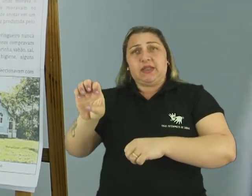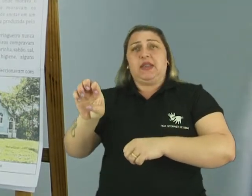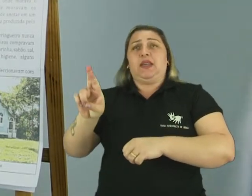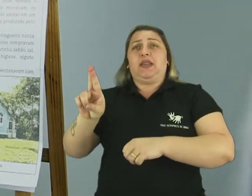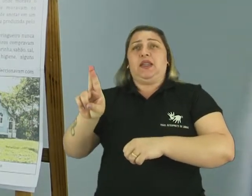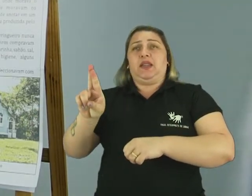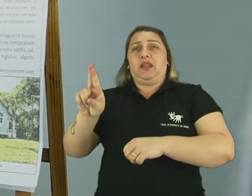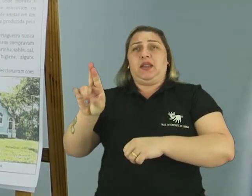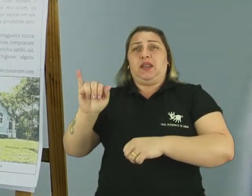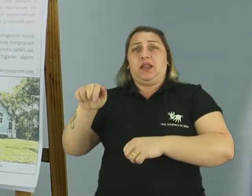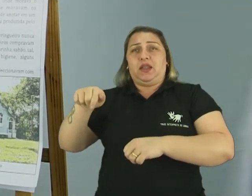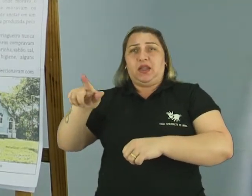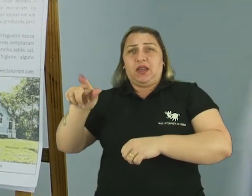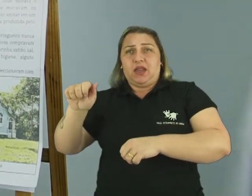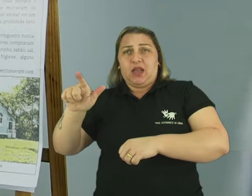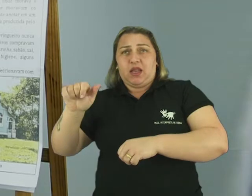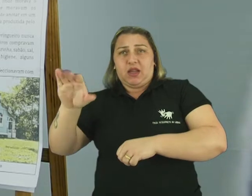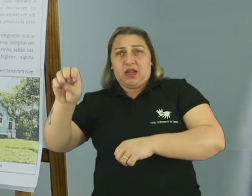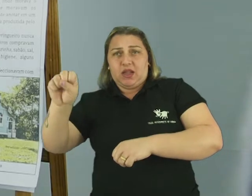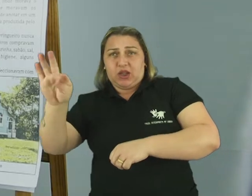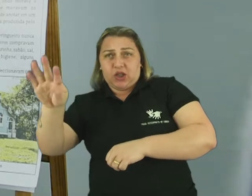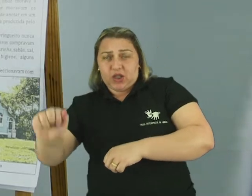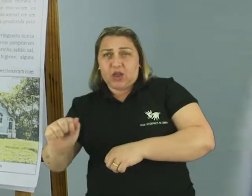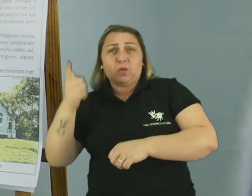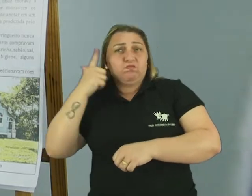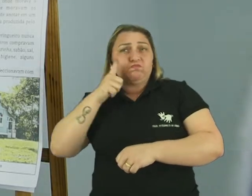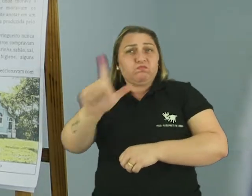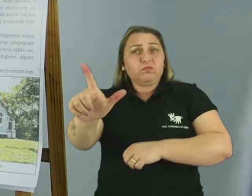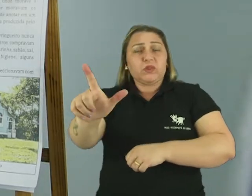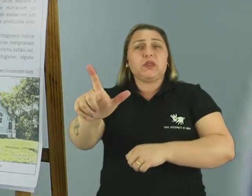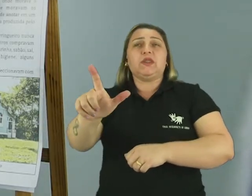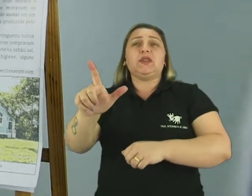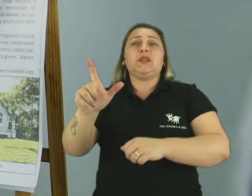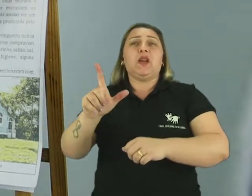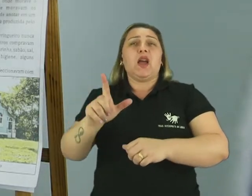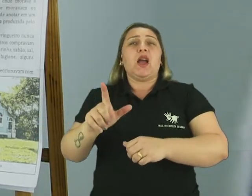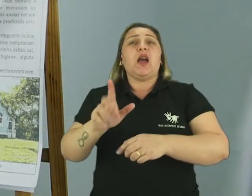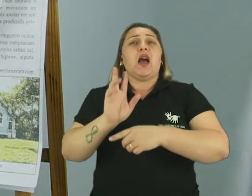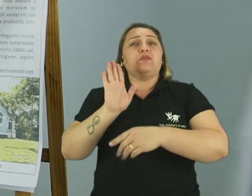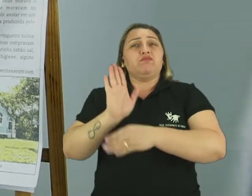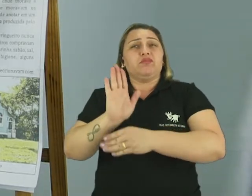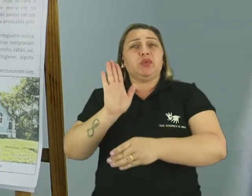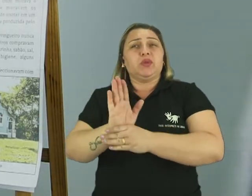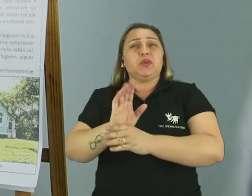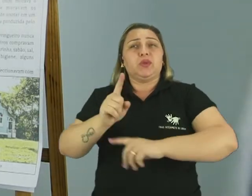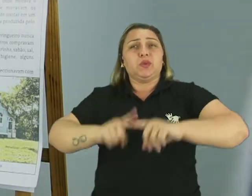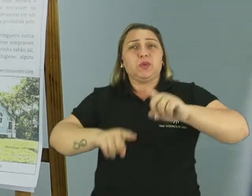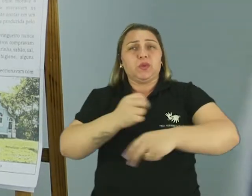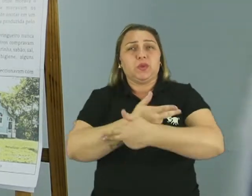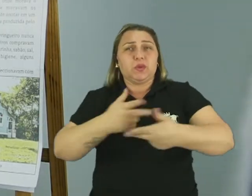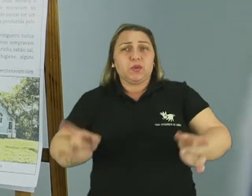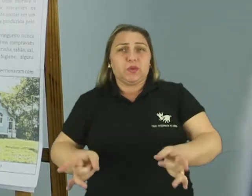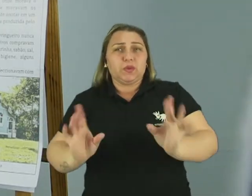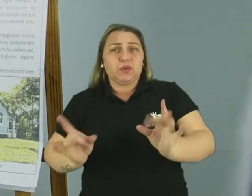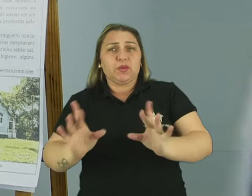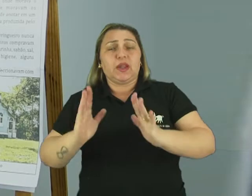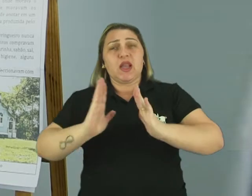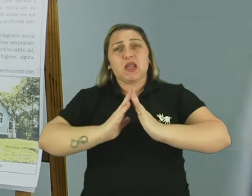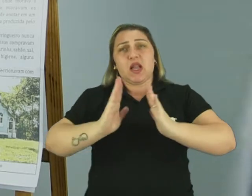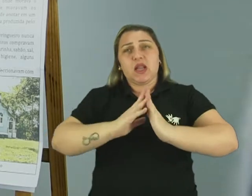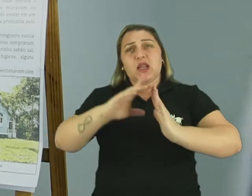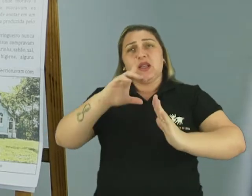desses seringalistas eram aventureiros que conseguiam fornecimento de mercadoria das